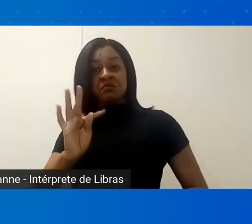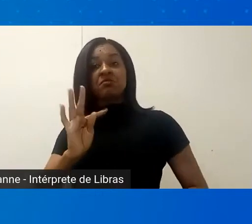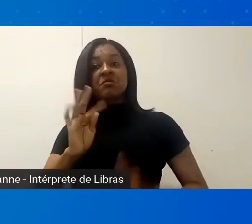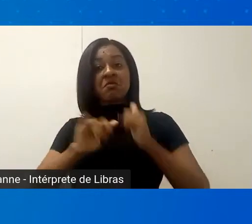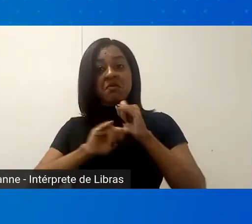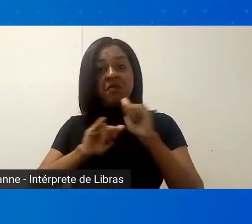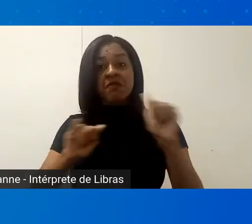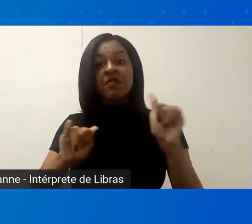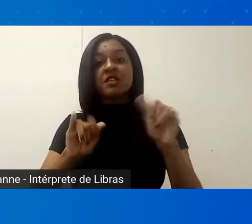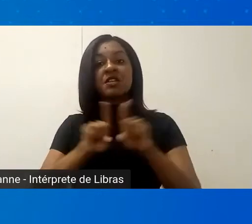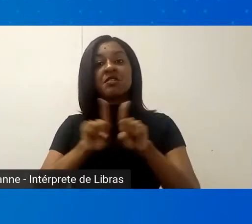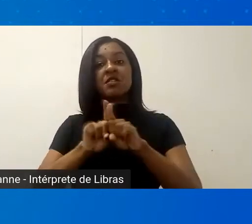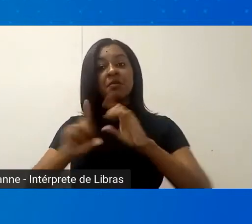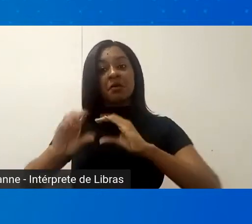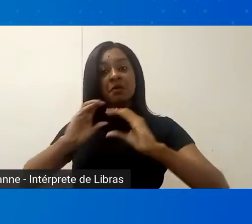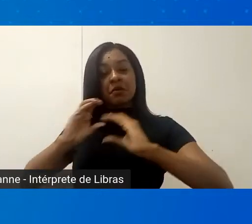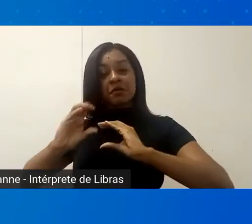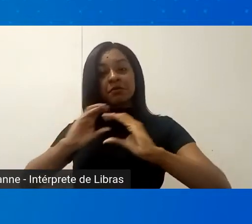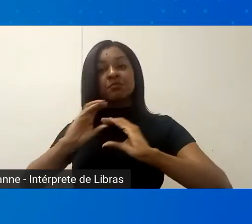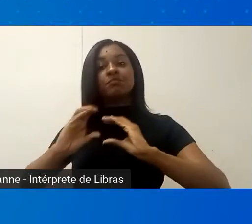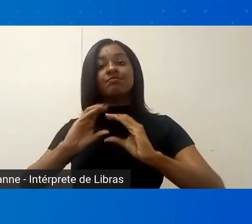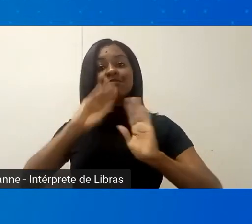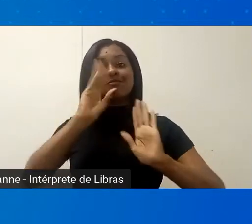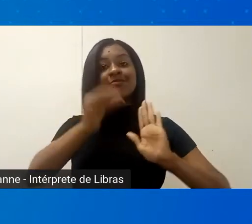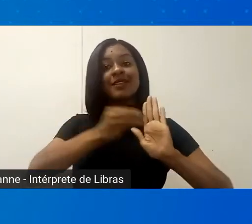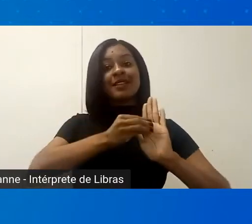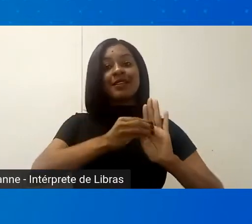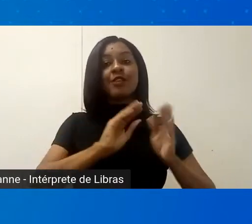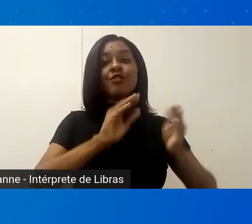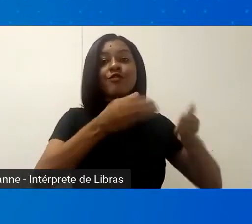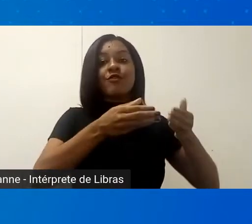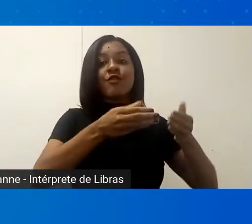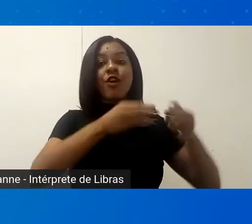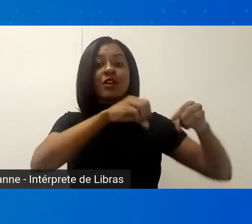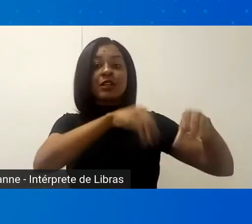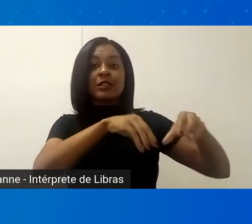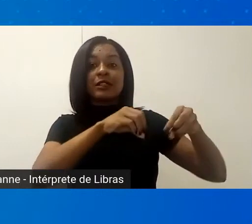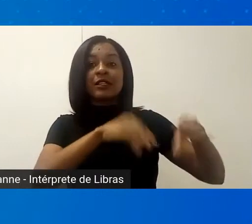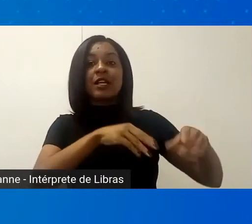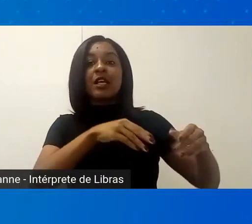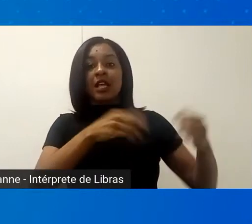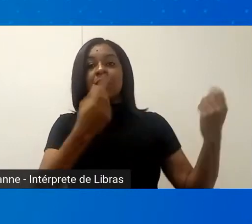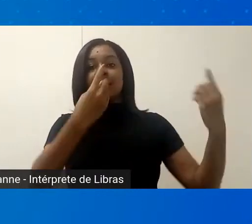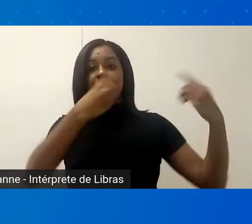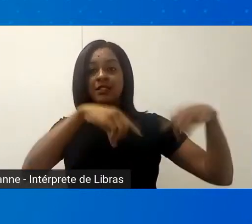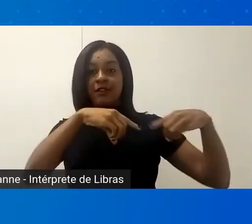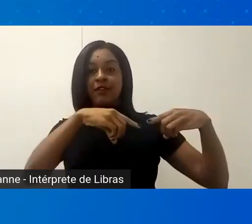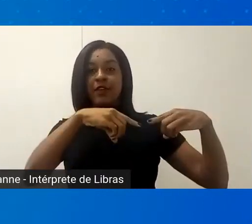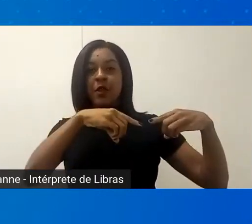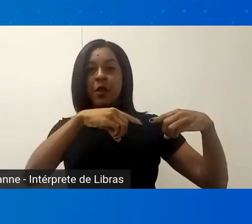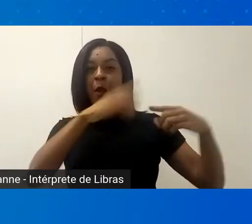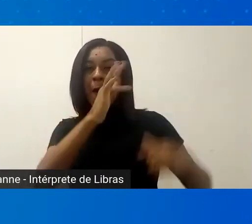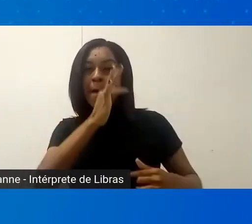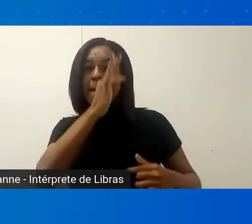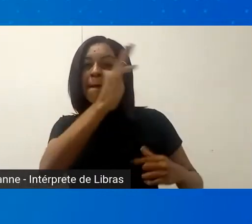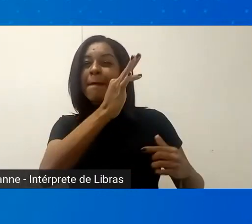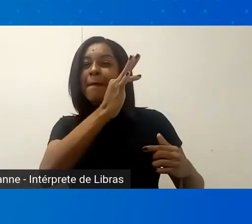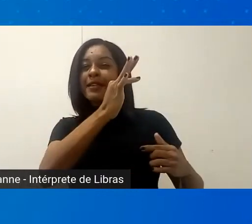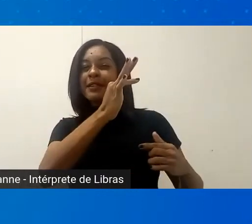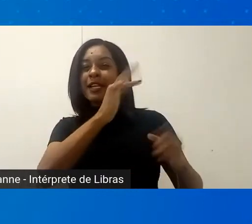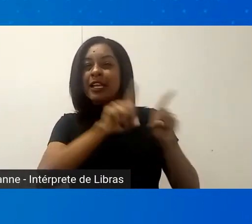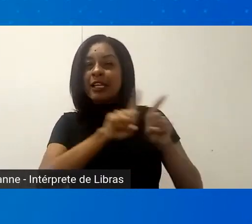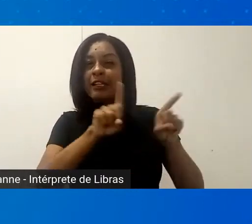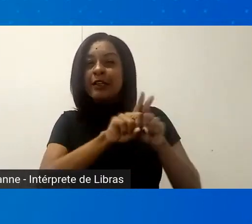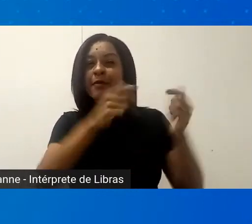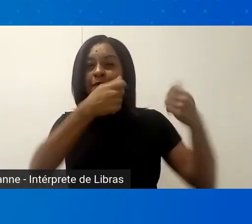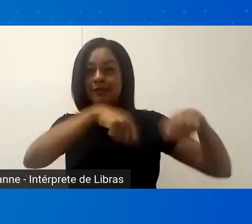aplicados à educação desafios perspectivas e possibilidades outras do ensino remoto para